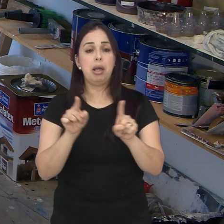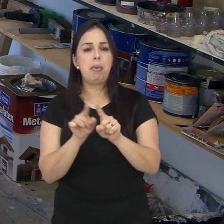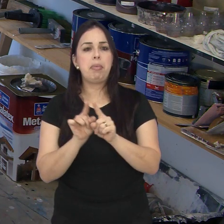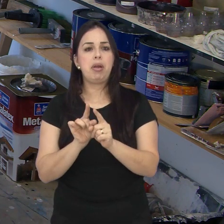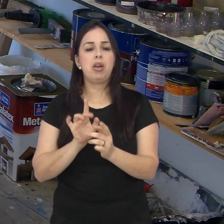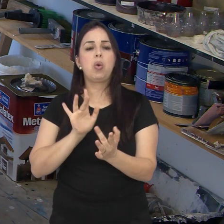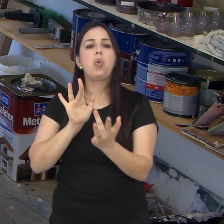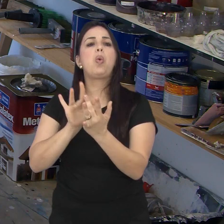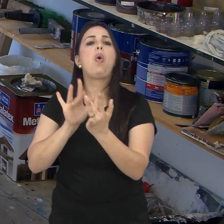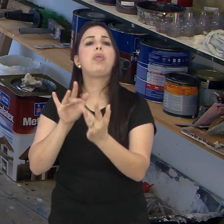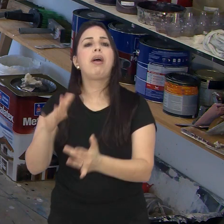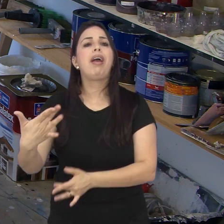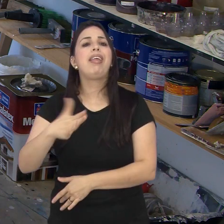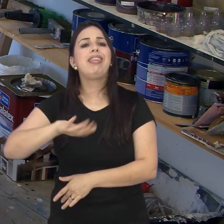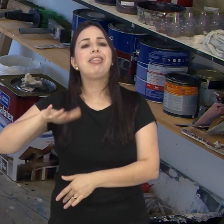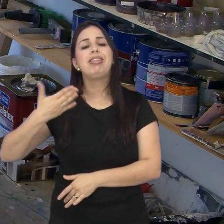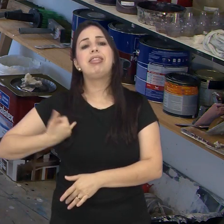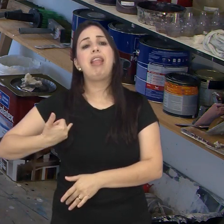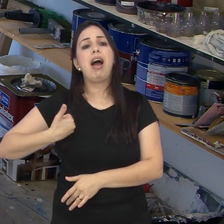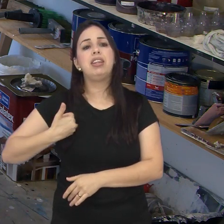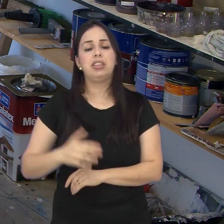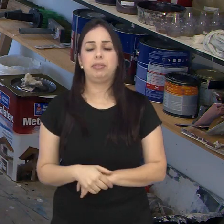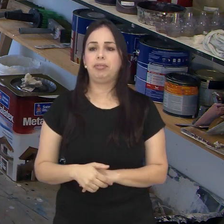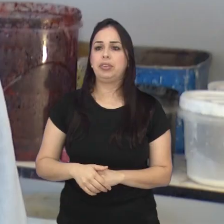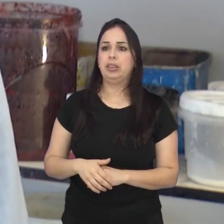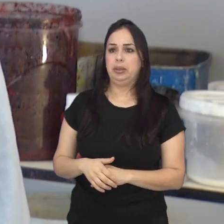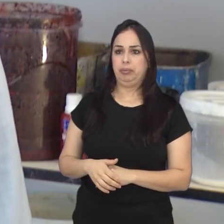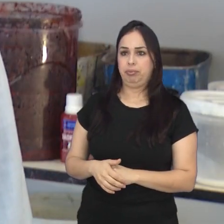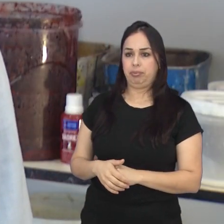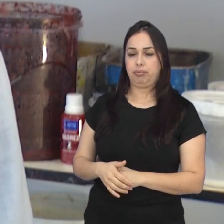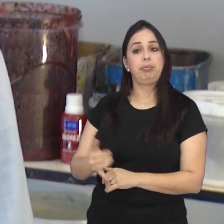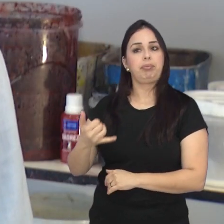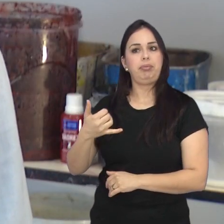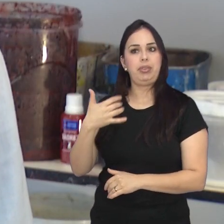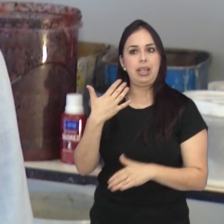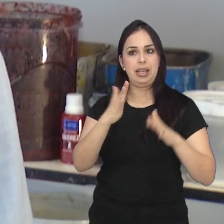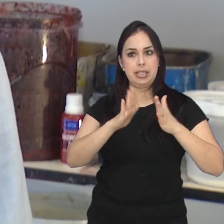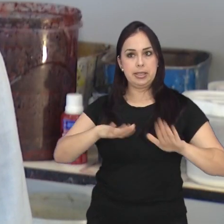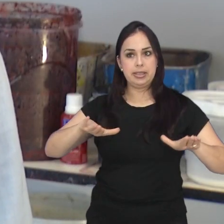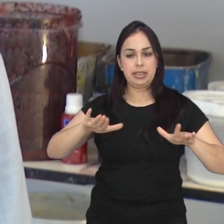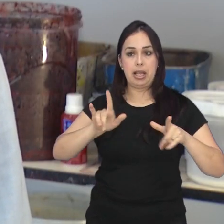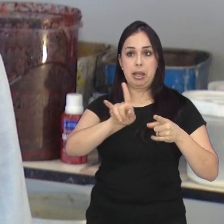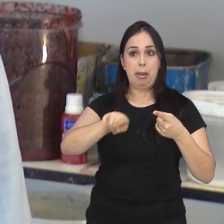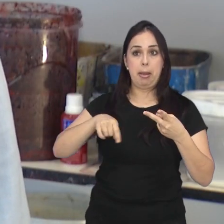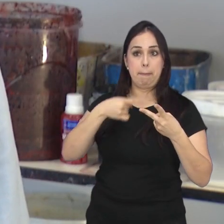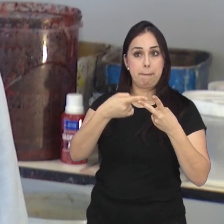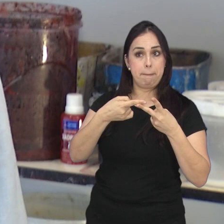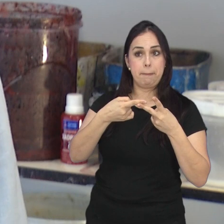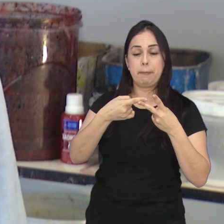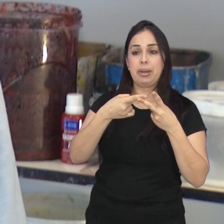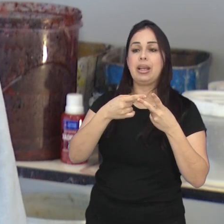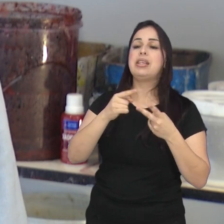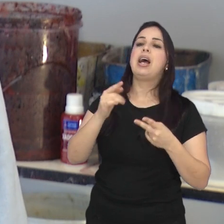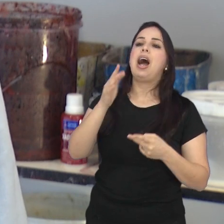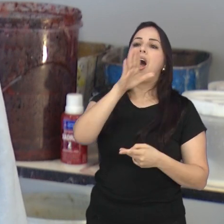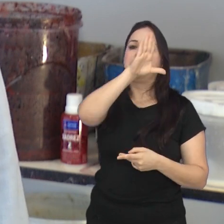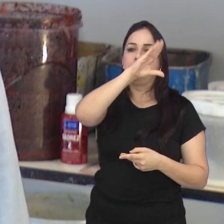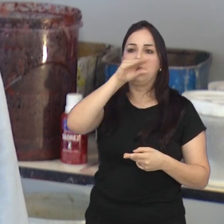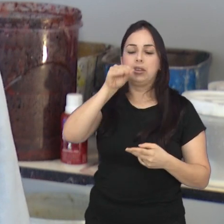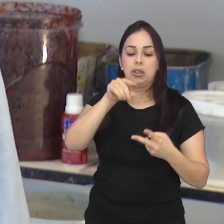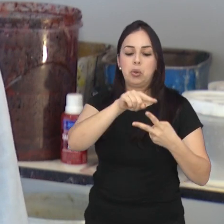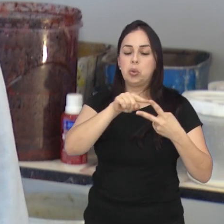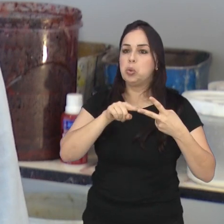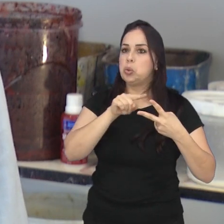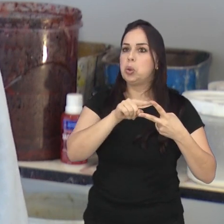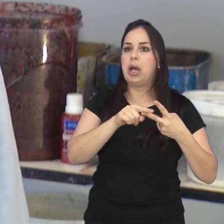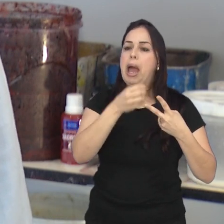o contato? Qual que é a idade das pessoas que você dava Eu aula? trabalhei com criança e adolescente, né? Que são duas idades